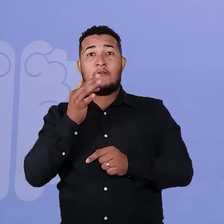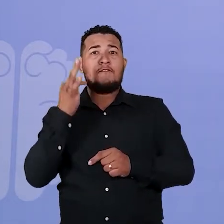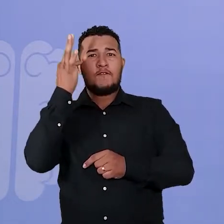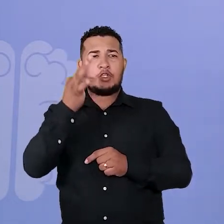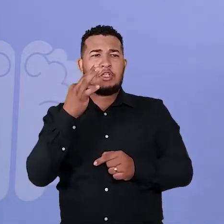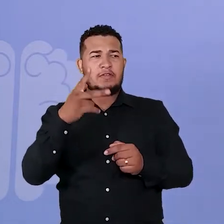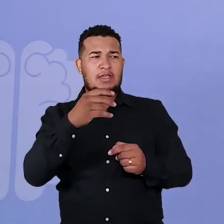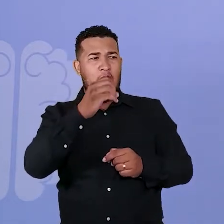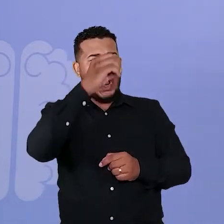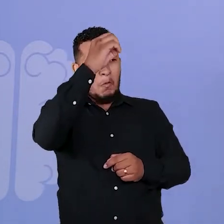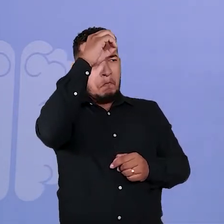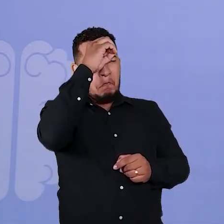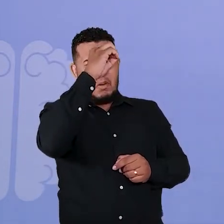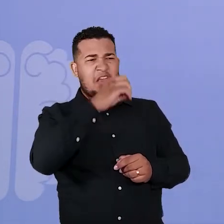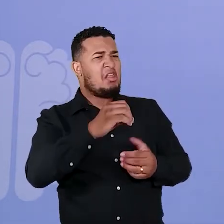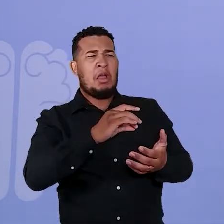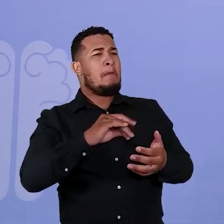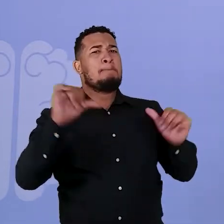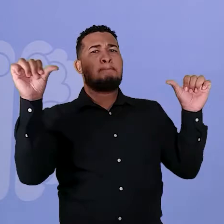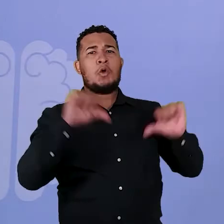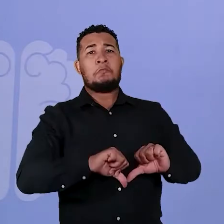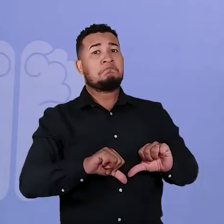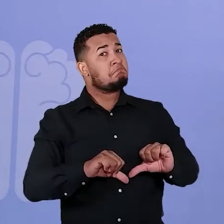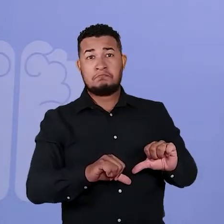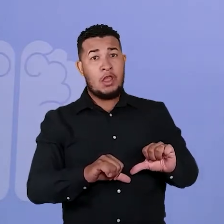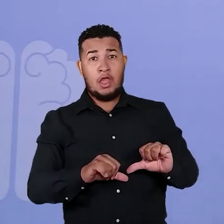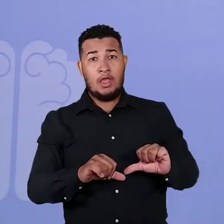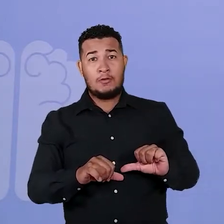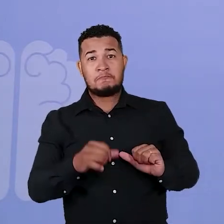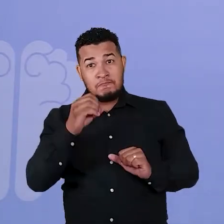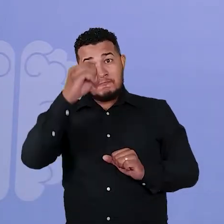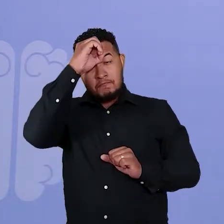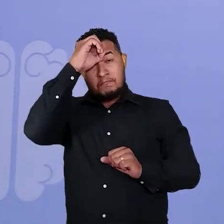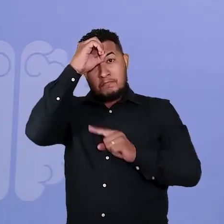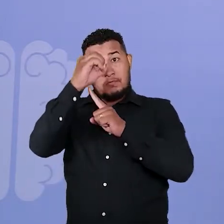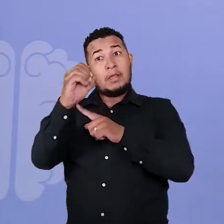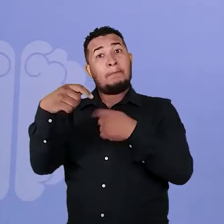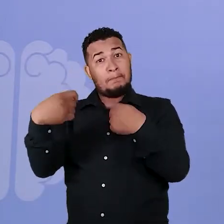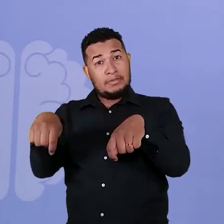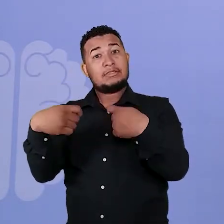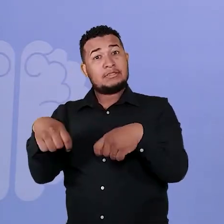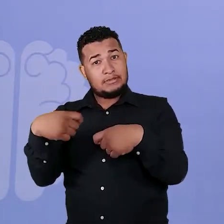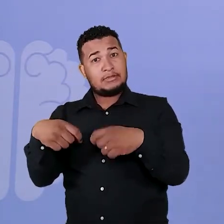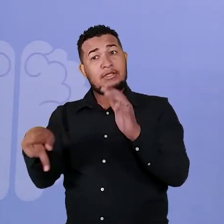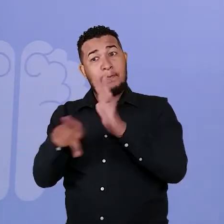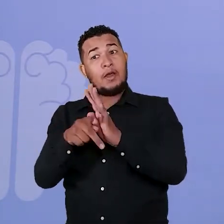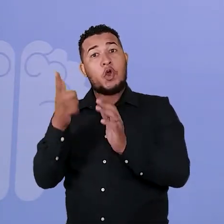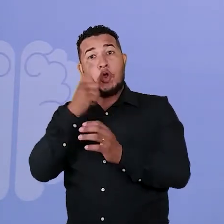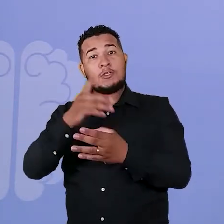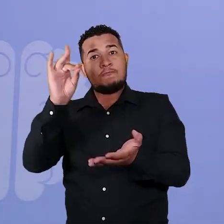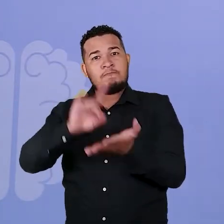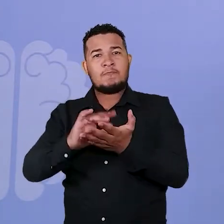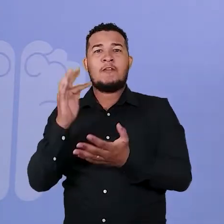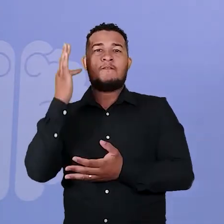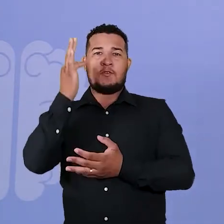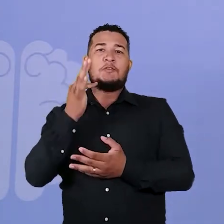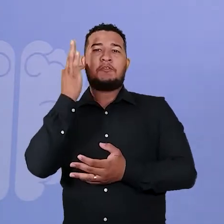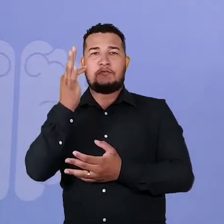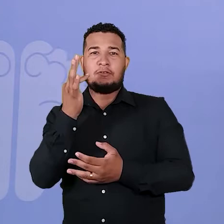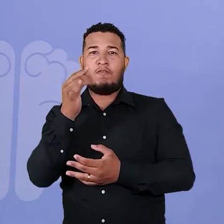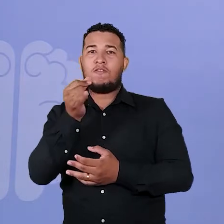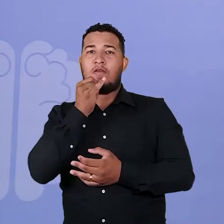coisa que abomina a ignorância. Pelo contrário, a ignorância é necessária para haver